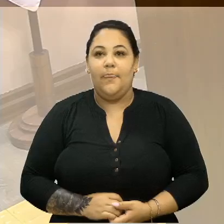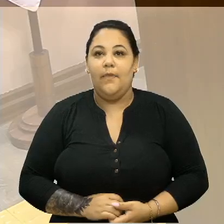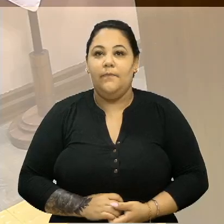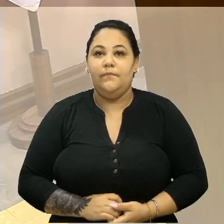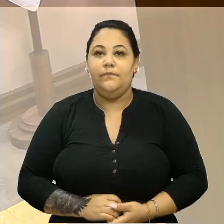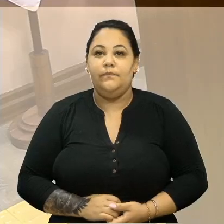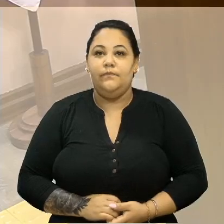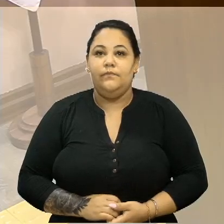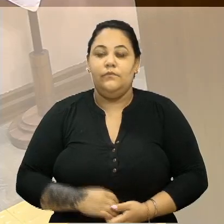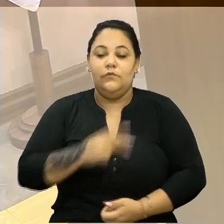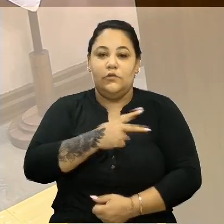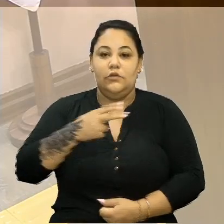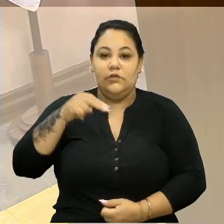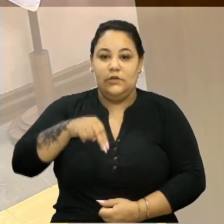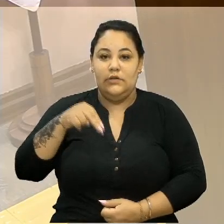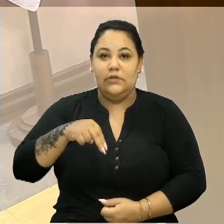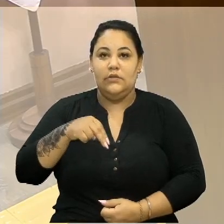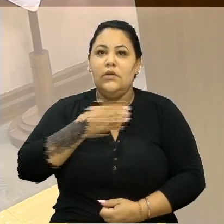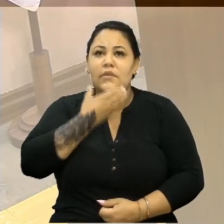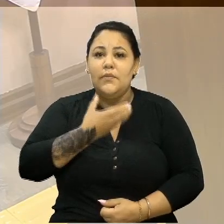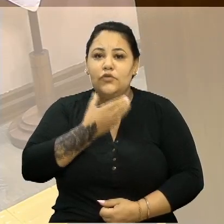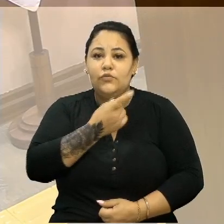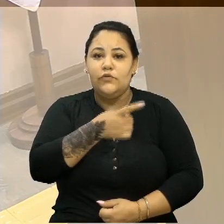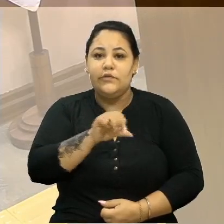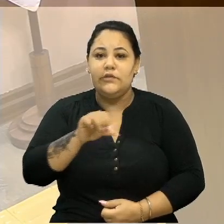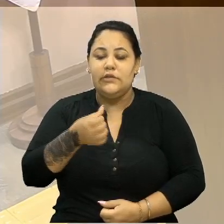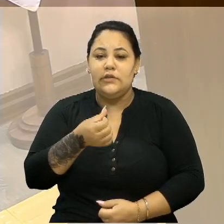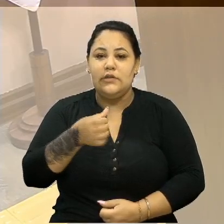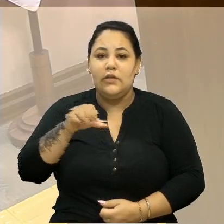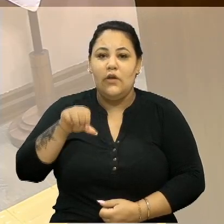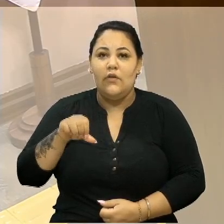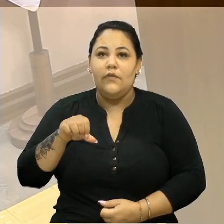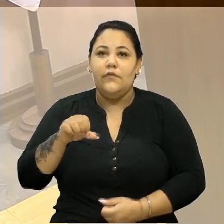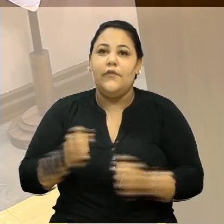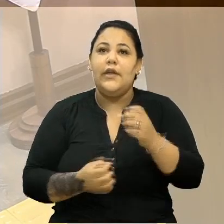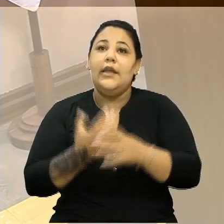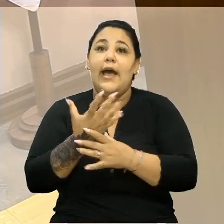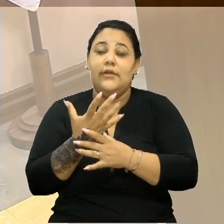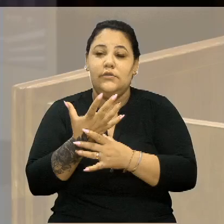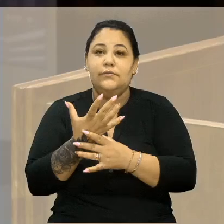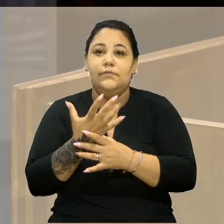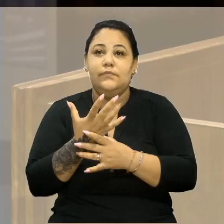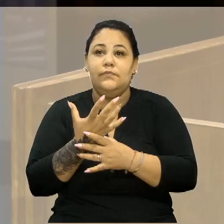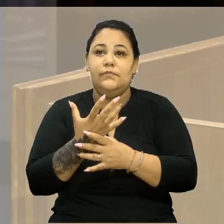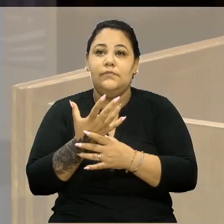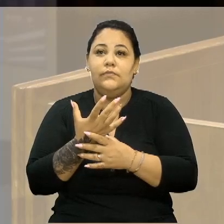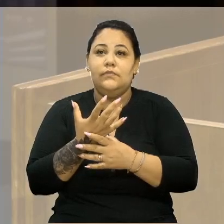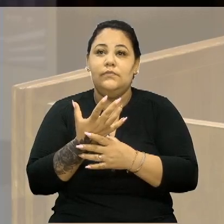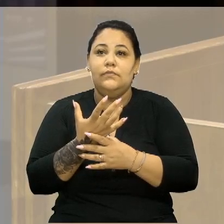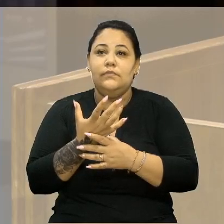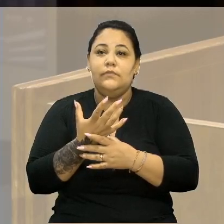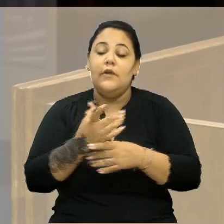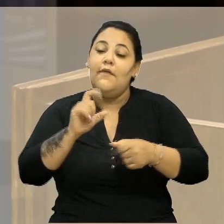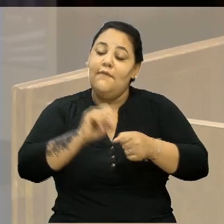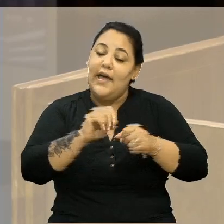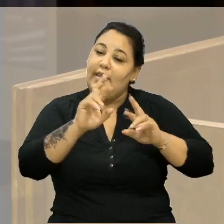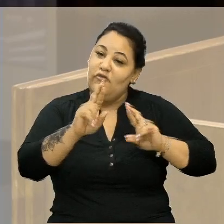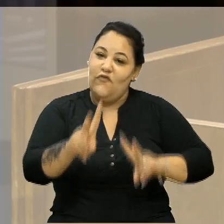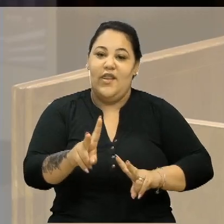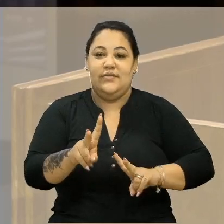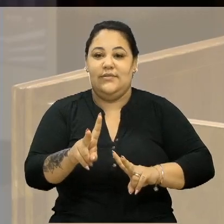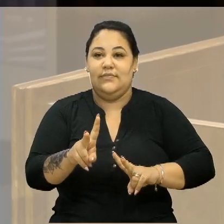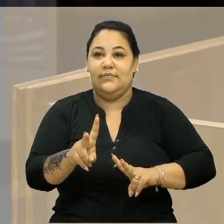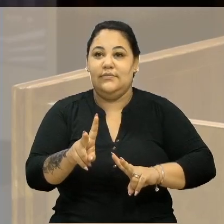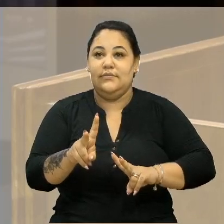22 de dezembro de 1969. Fundação faz a diferença